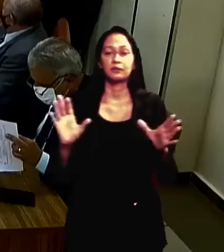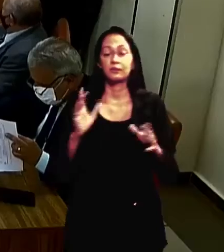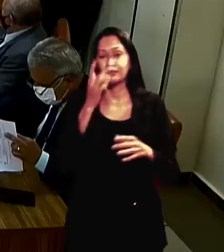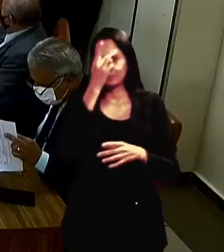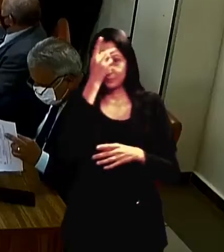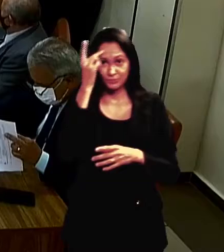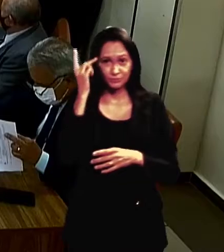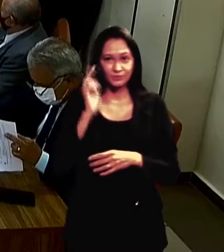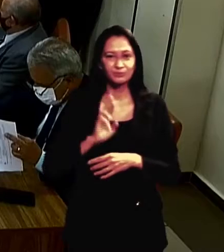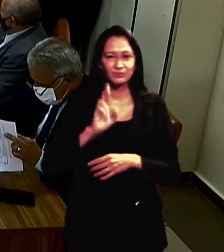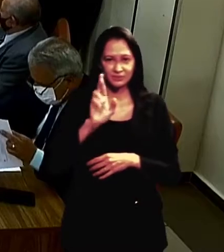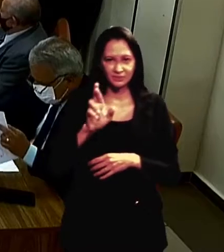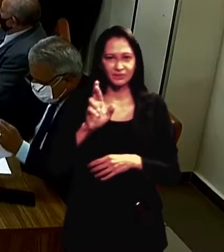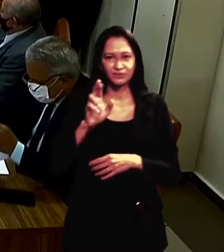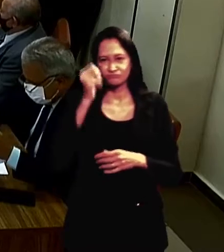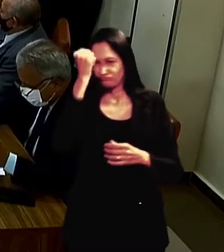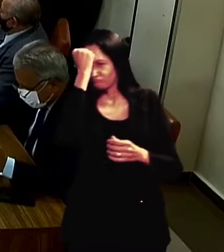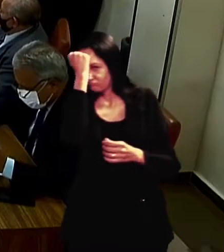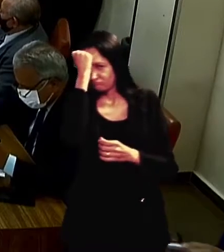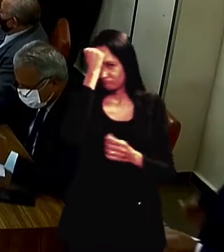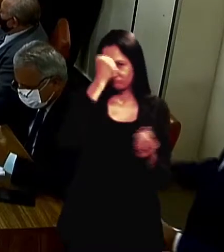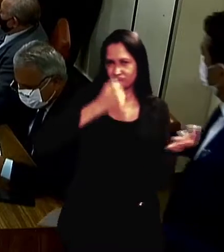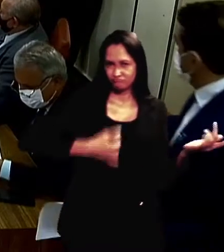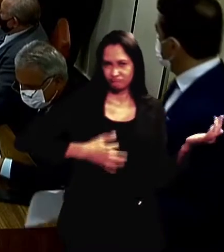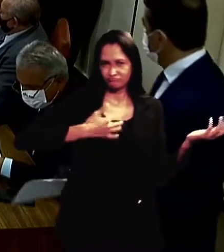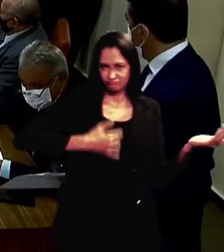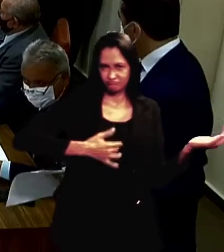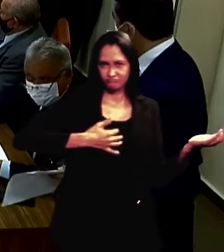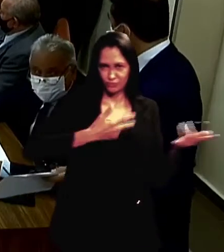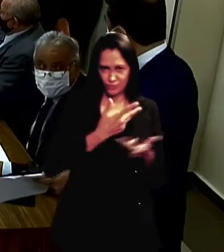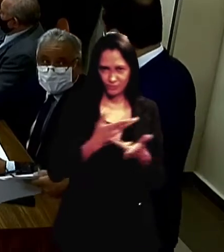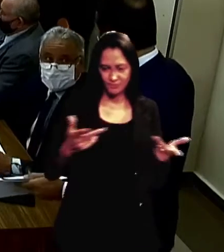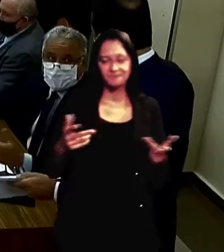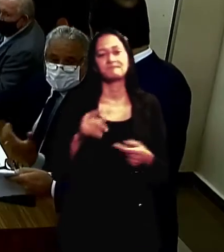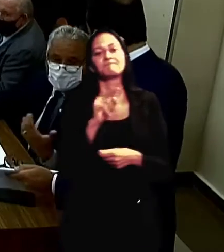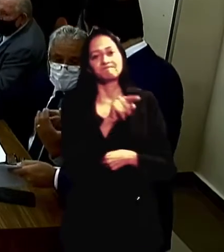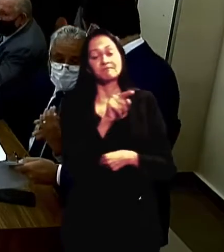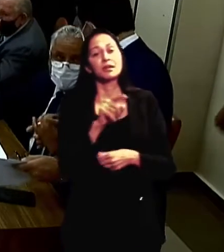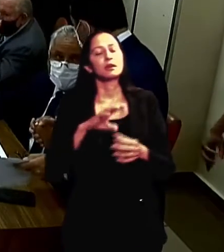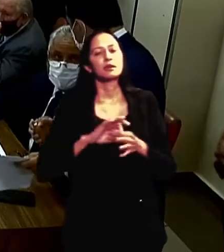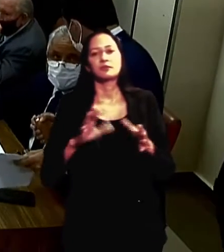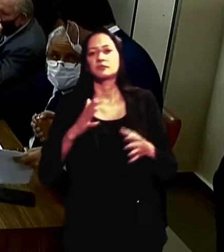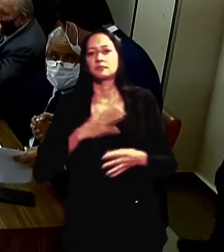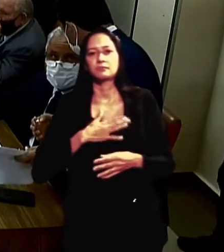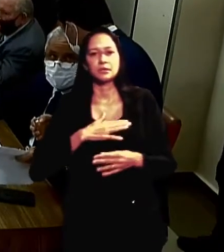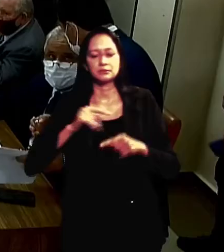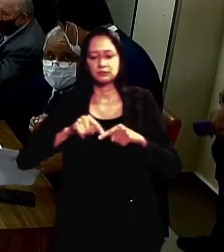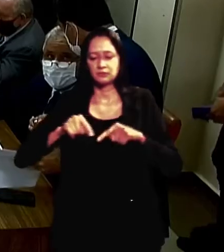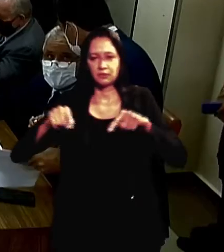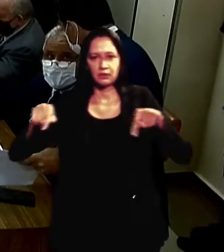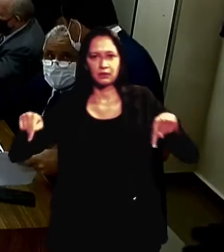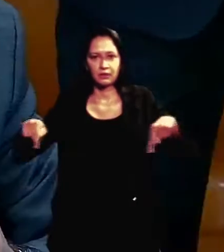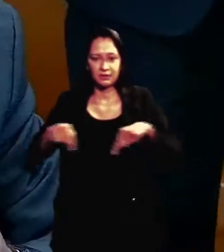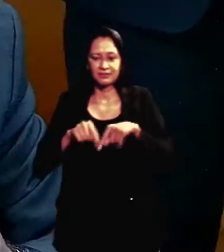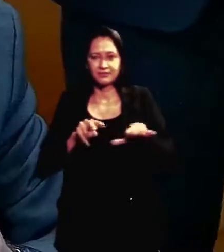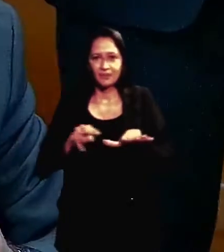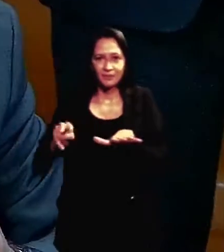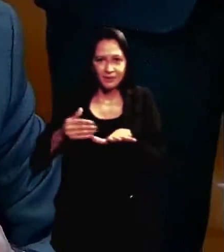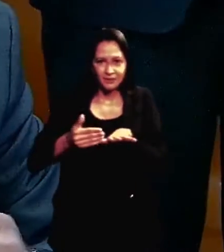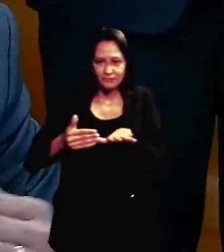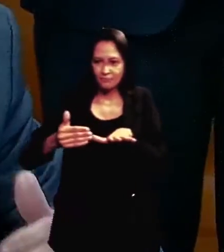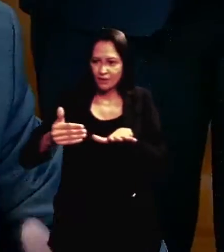representantes da música regional aqui o nosso gabinete para que, durante o decorrer da semana, até a